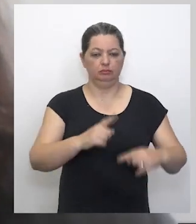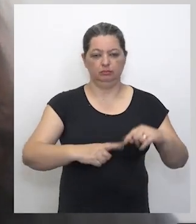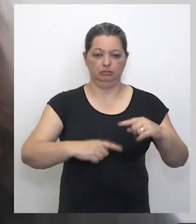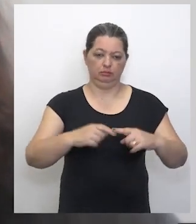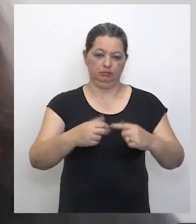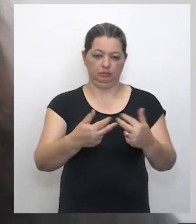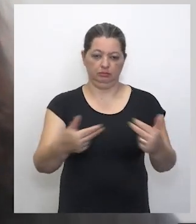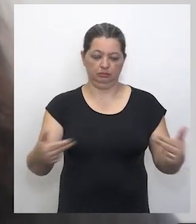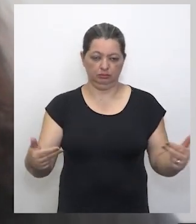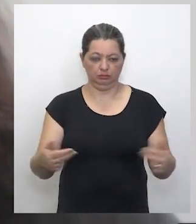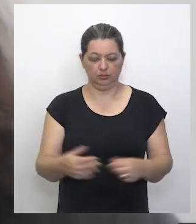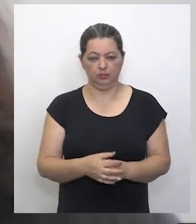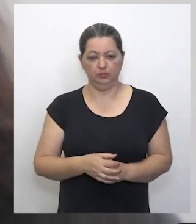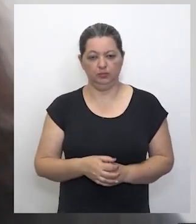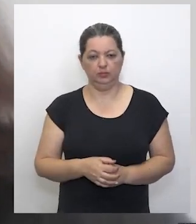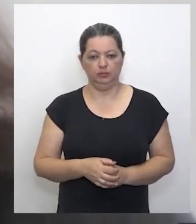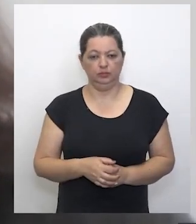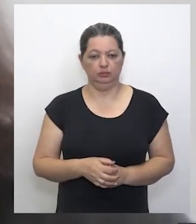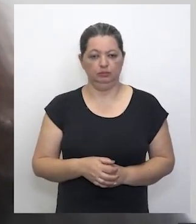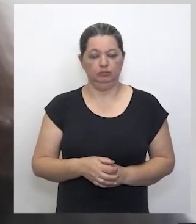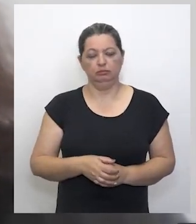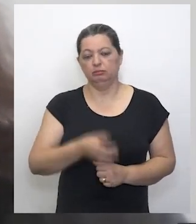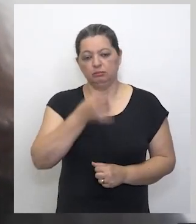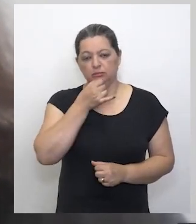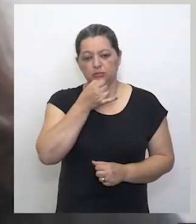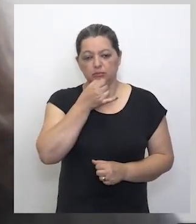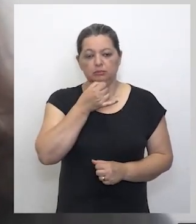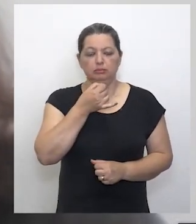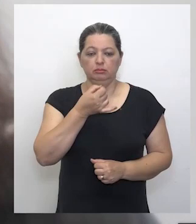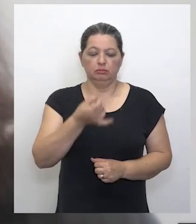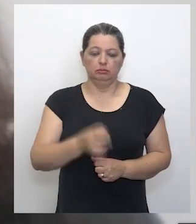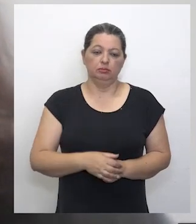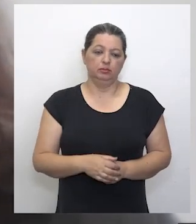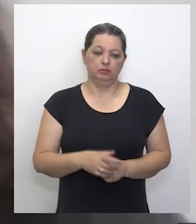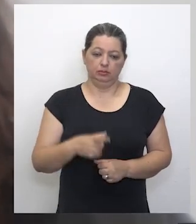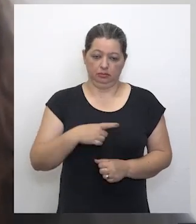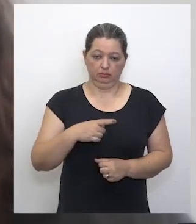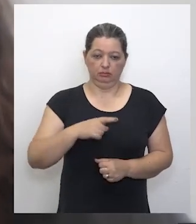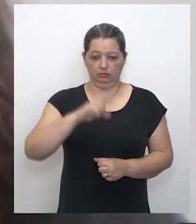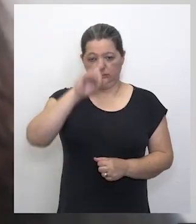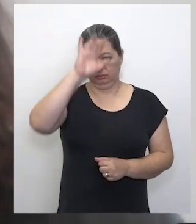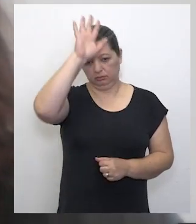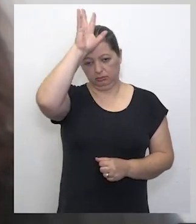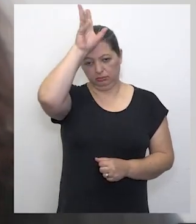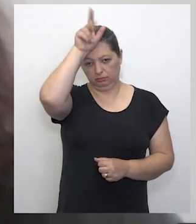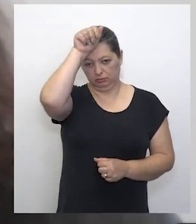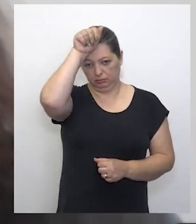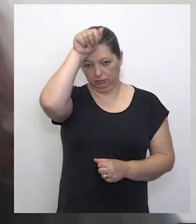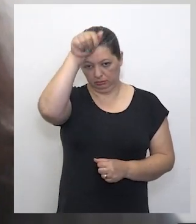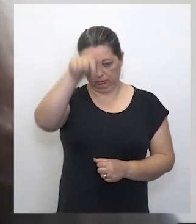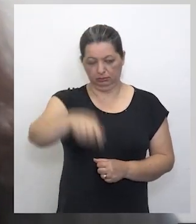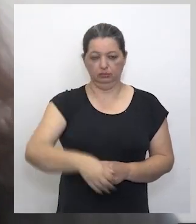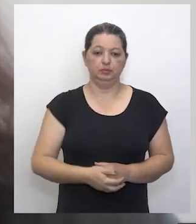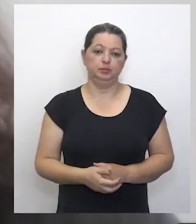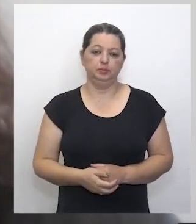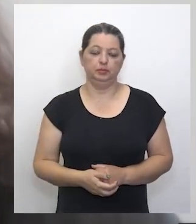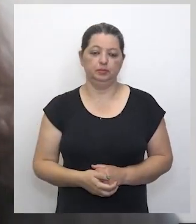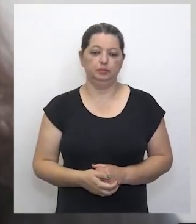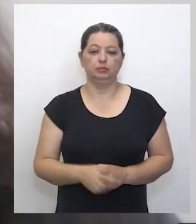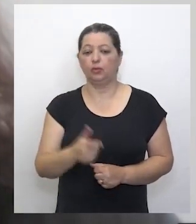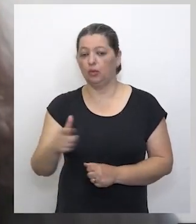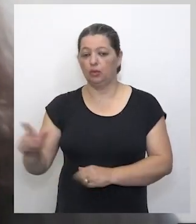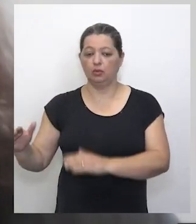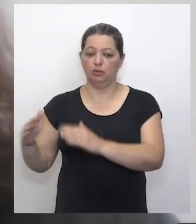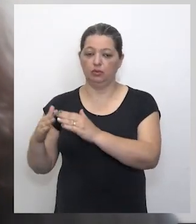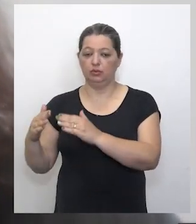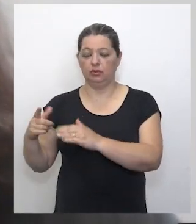né? Eu tinha, suponhamos, a galinha, o outro vizinho tinha